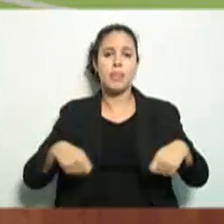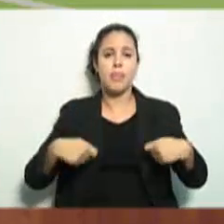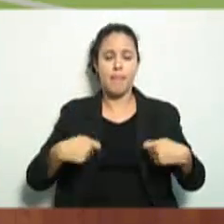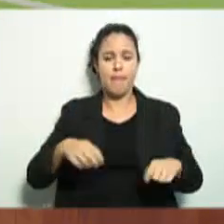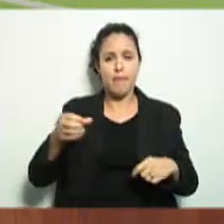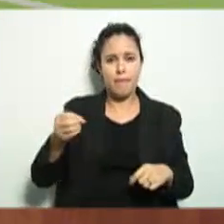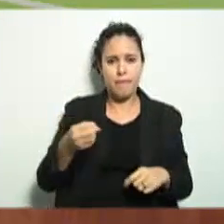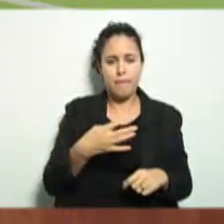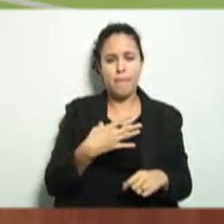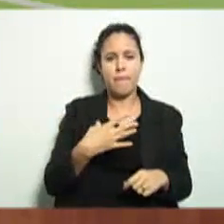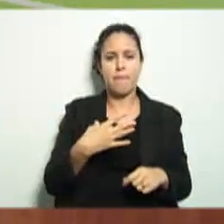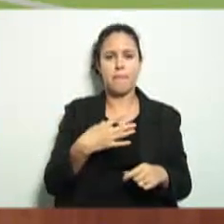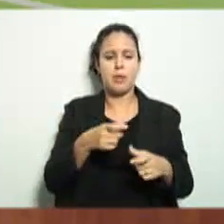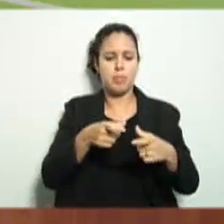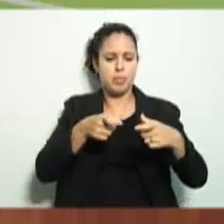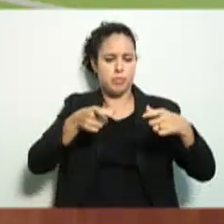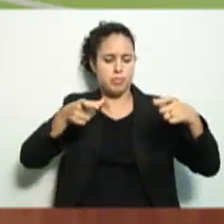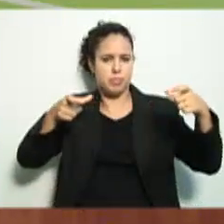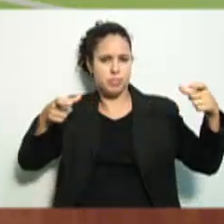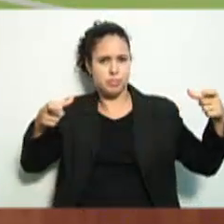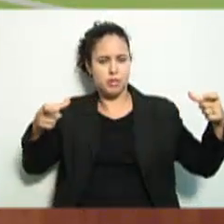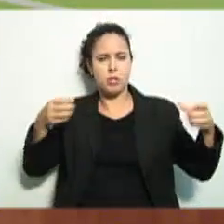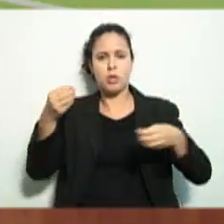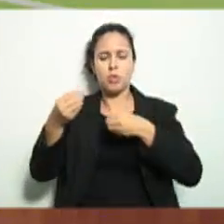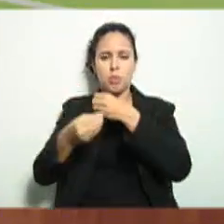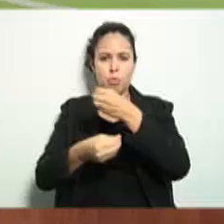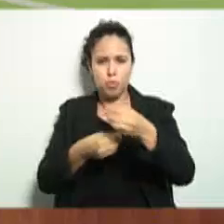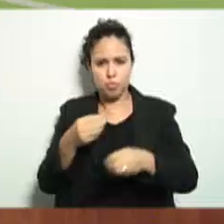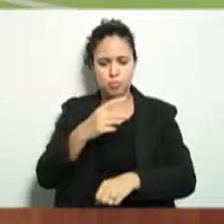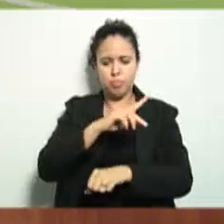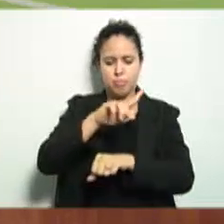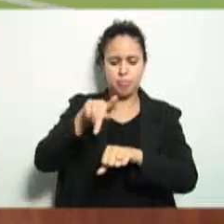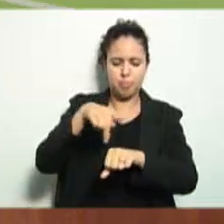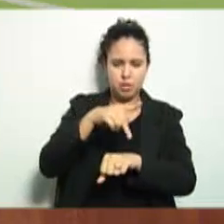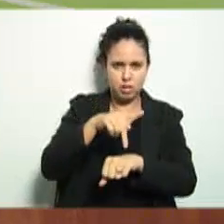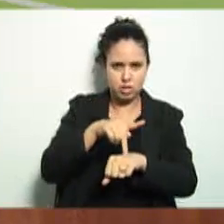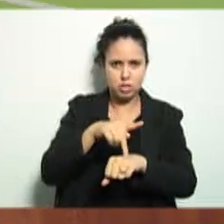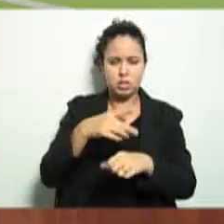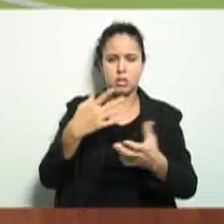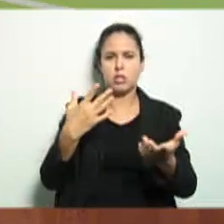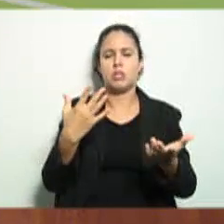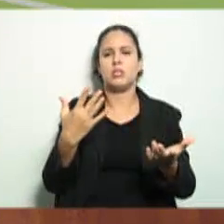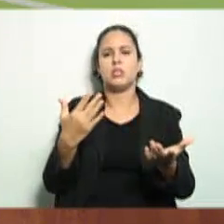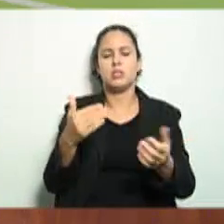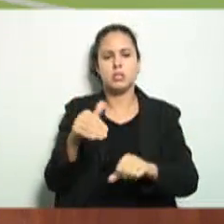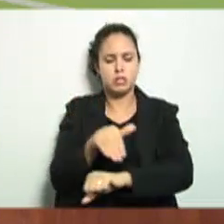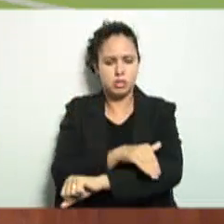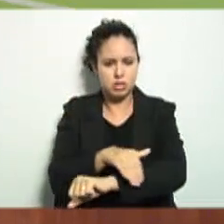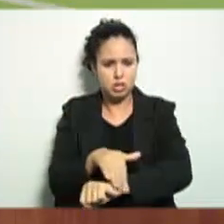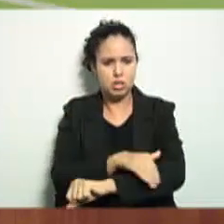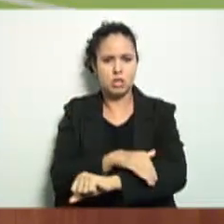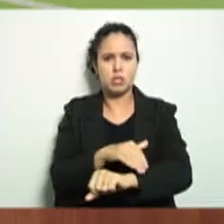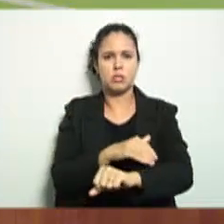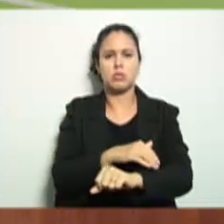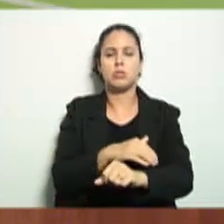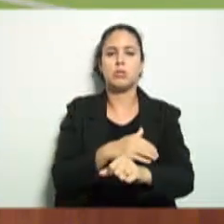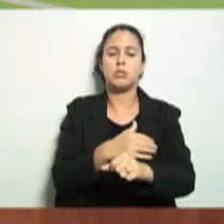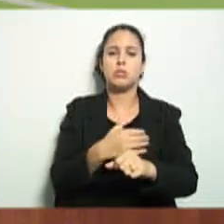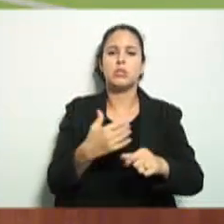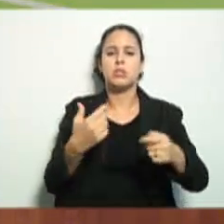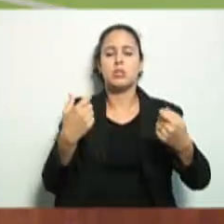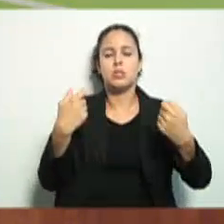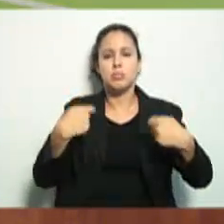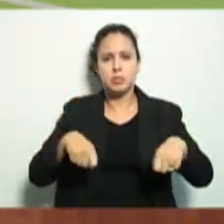novas modalidades de escoação, de logística. Além de a estrada das BRs, talvez